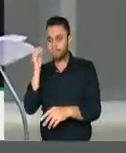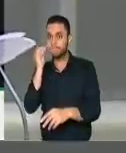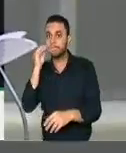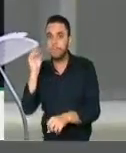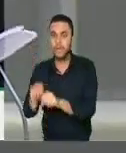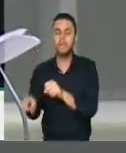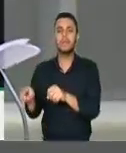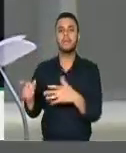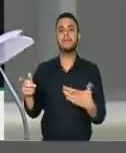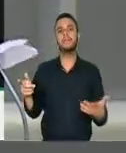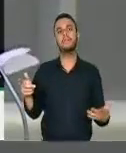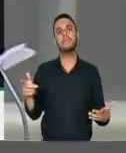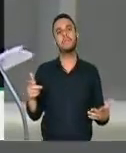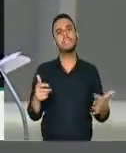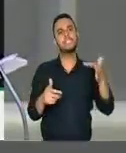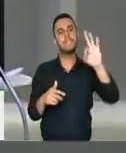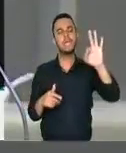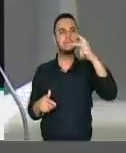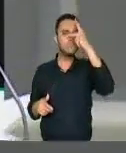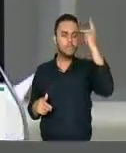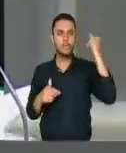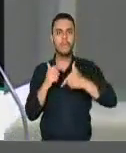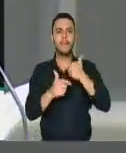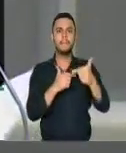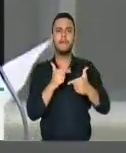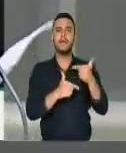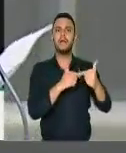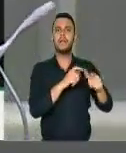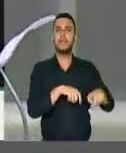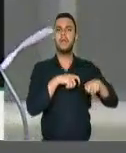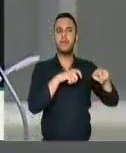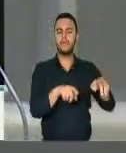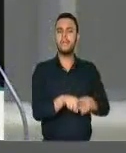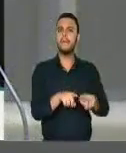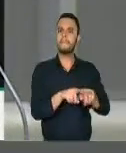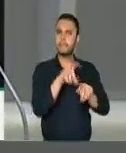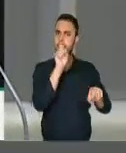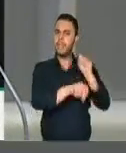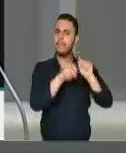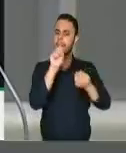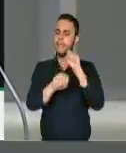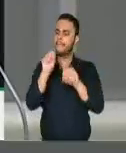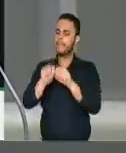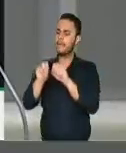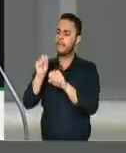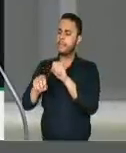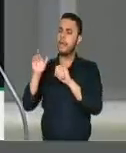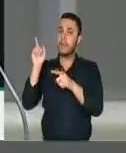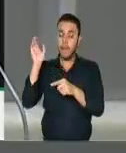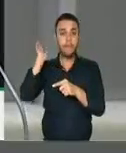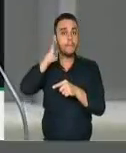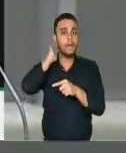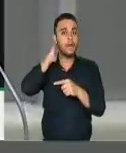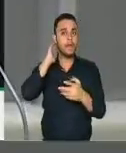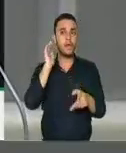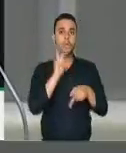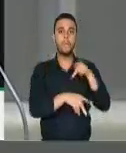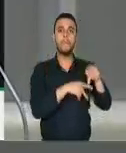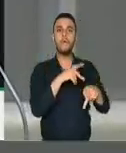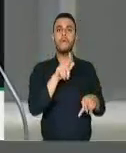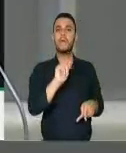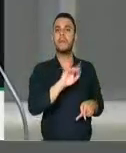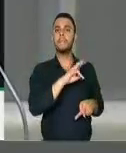trabalhadores rurais foram chacinados em Pau d'Arco, também no Pará. O povo gavião da